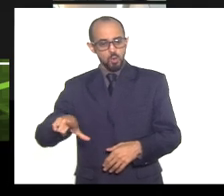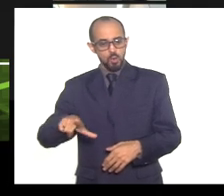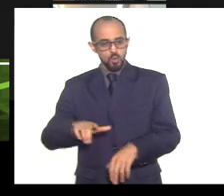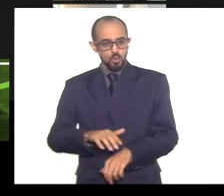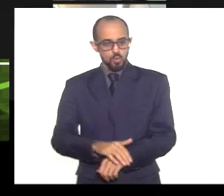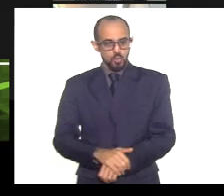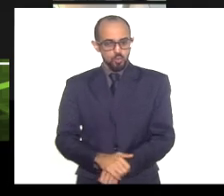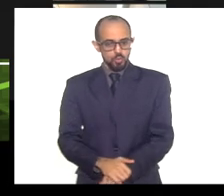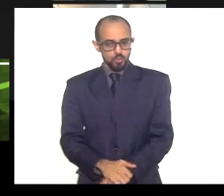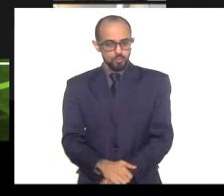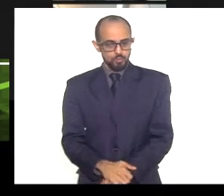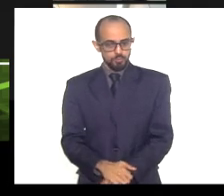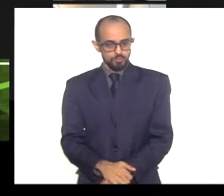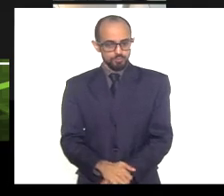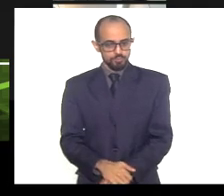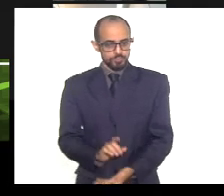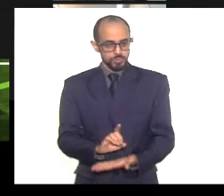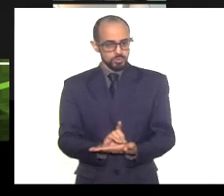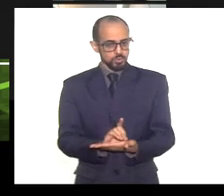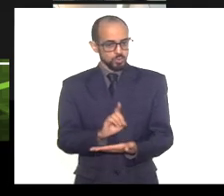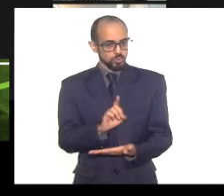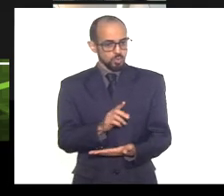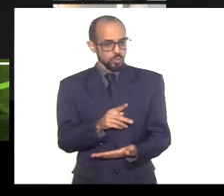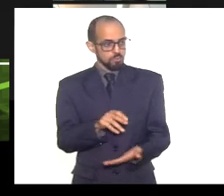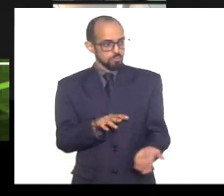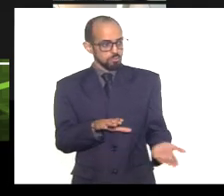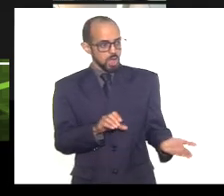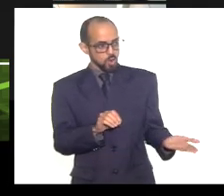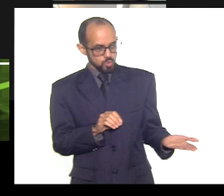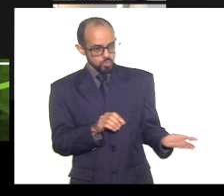Doutor Paulo Henrique, me parece que é para o senhor.